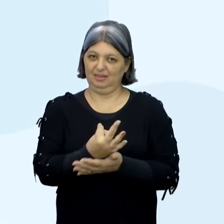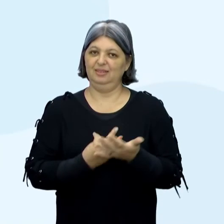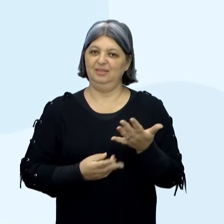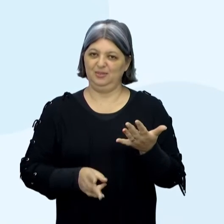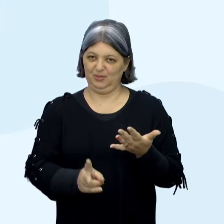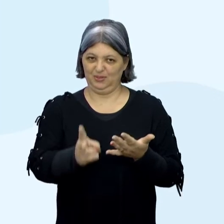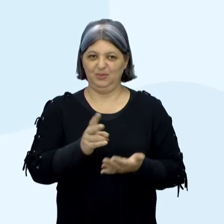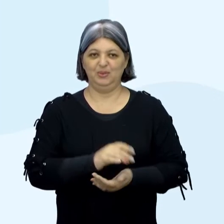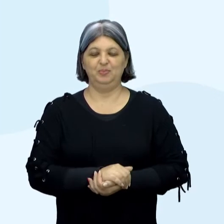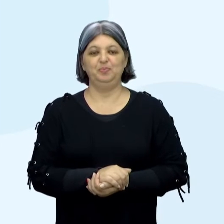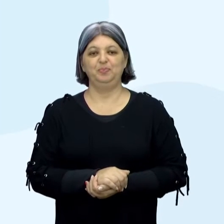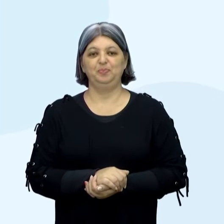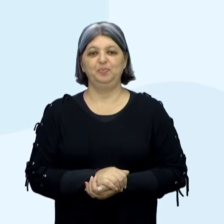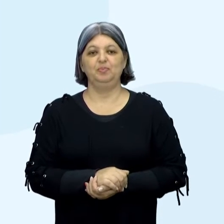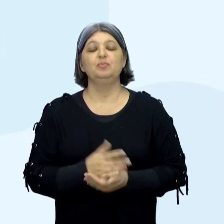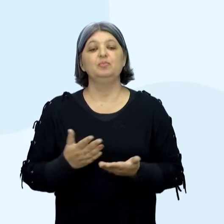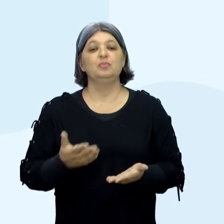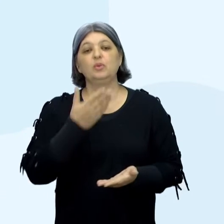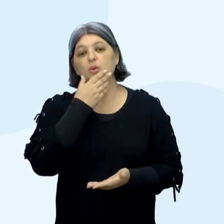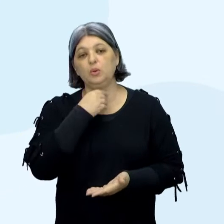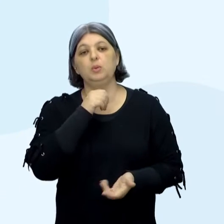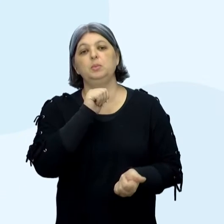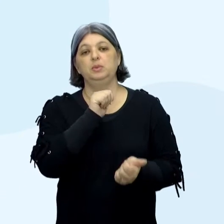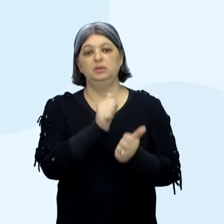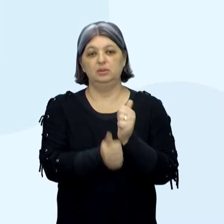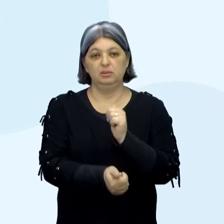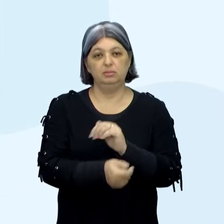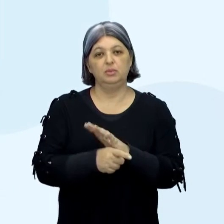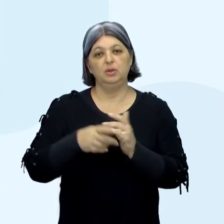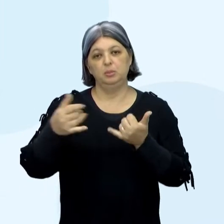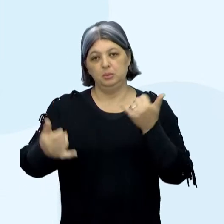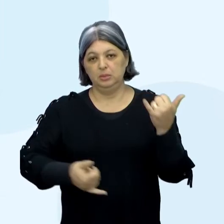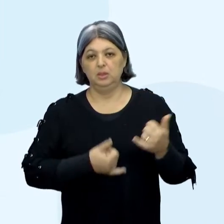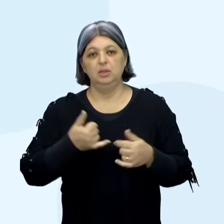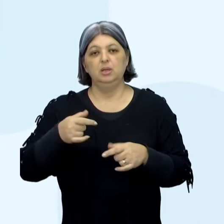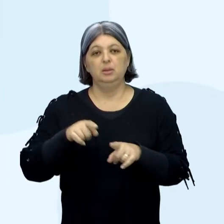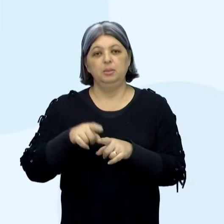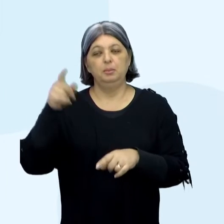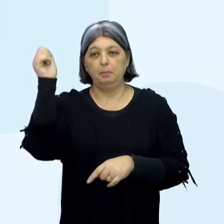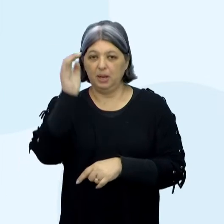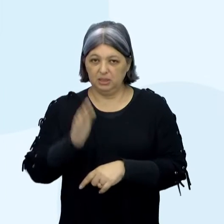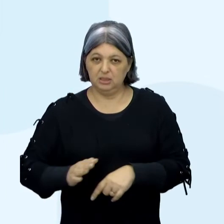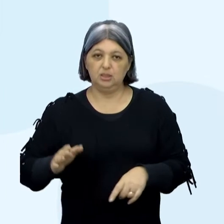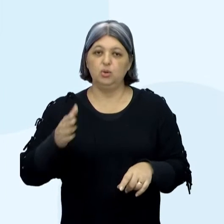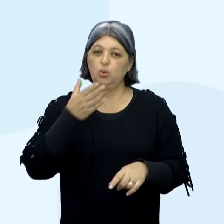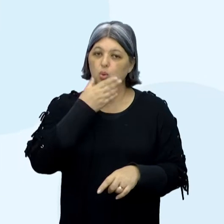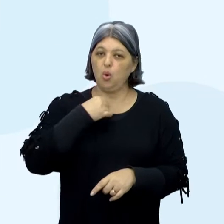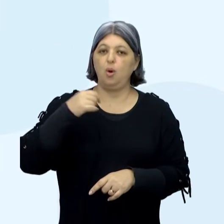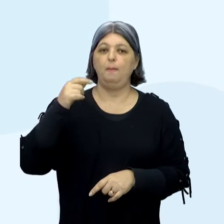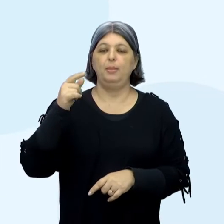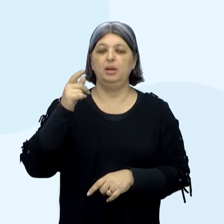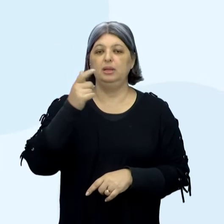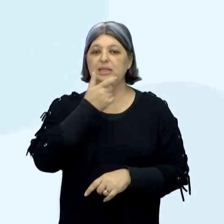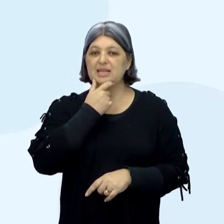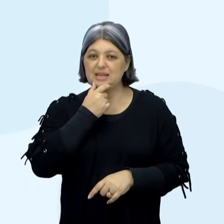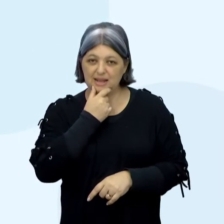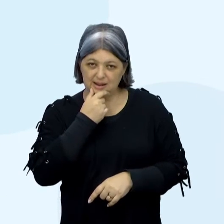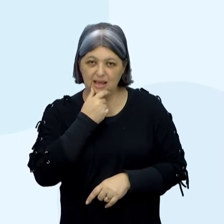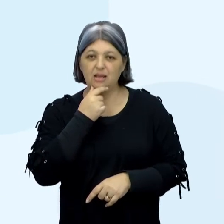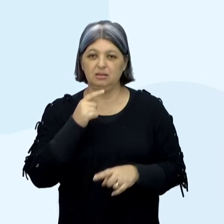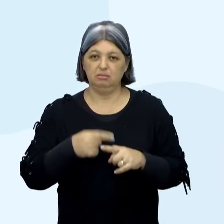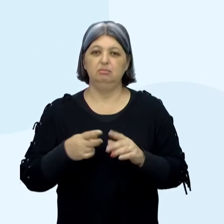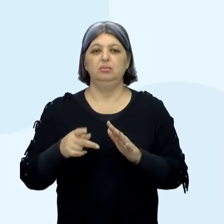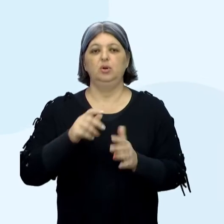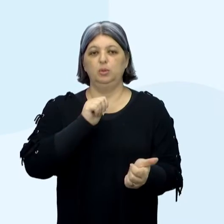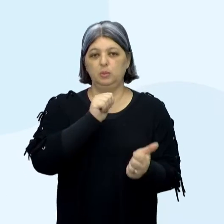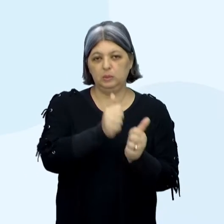lá. O jogador brasileiro e o piloto inglês, apesar de serem atletas de